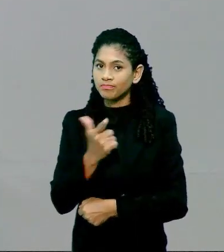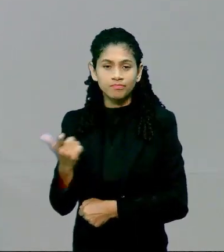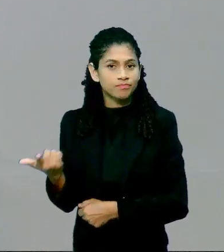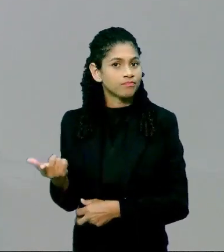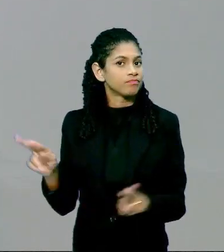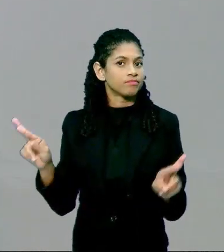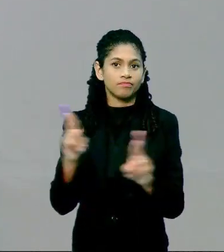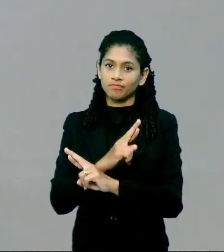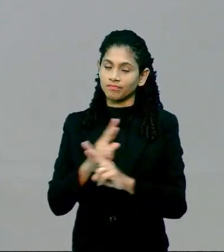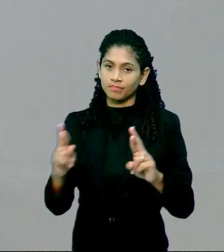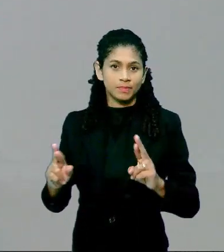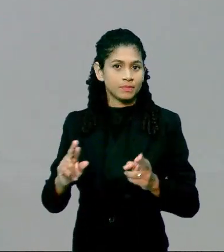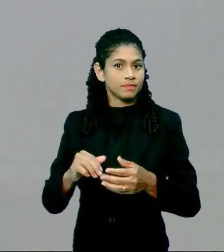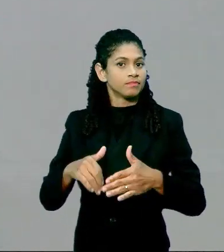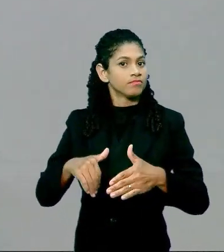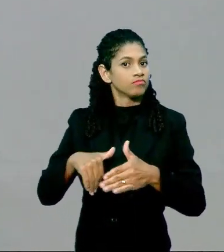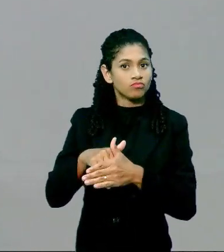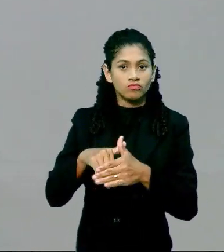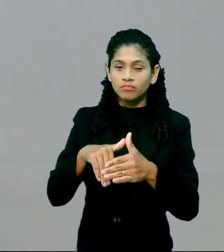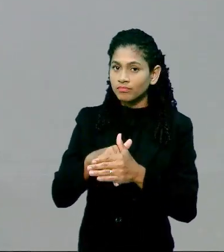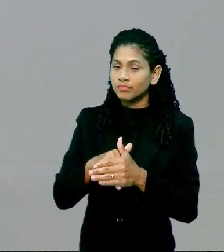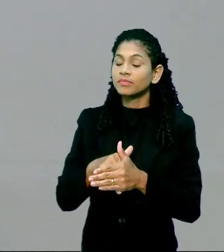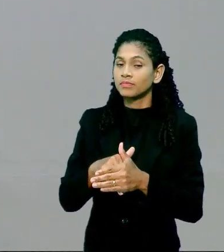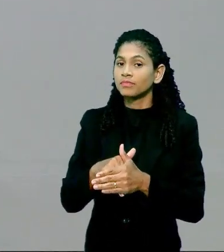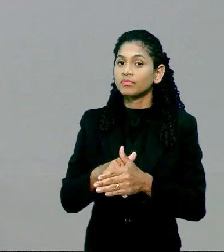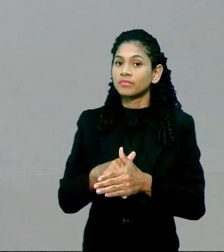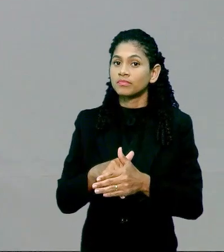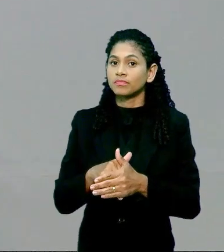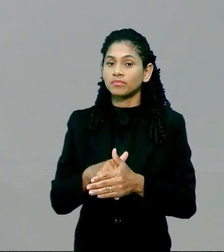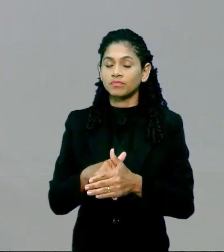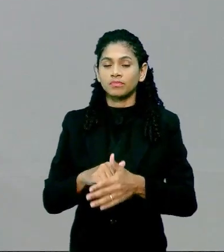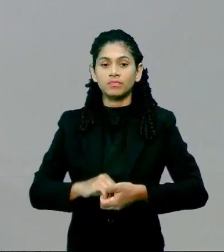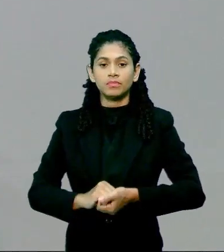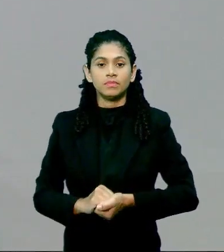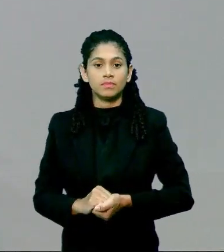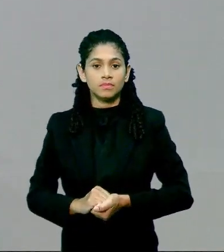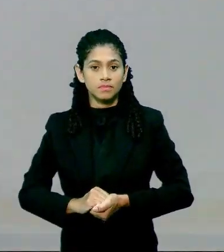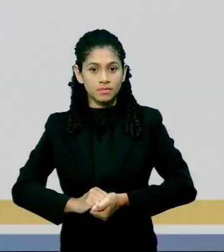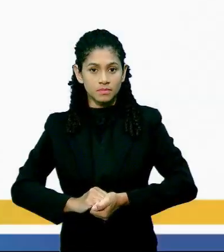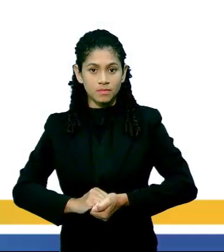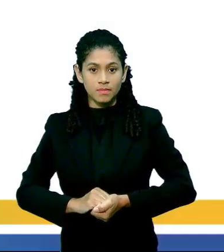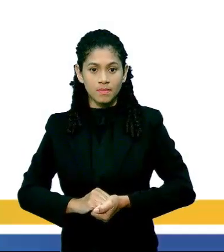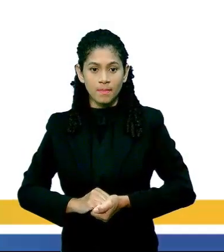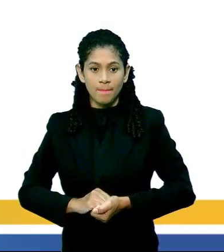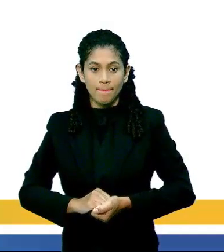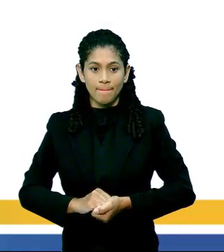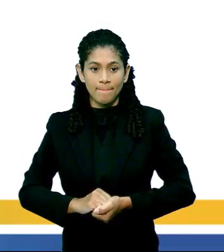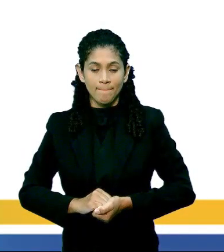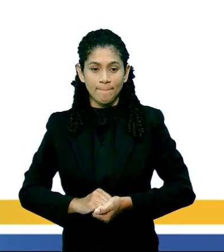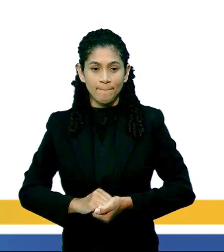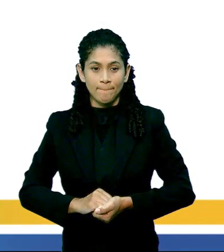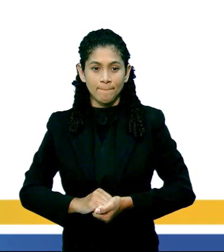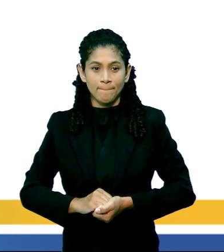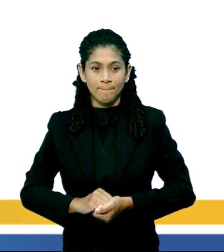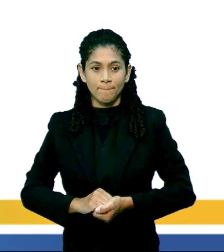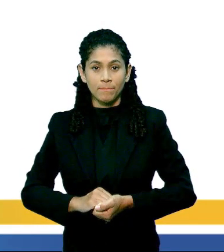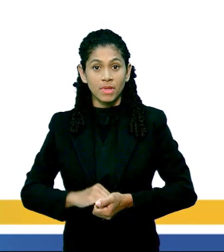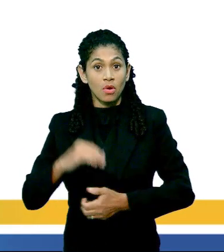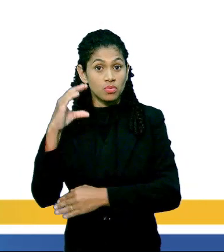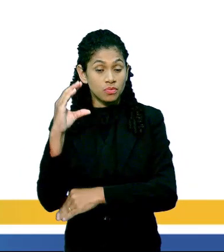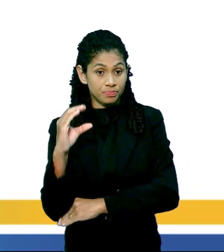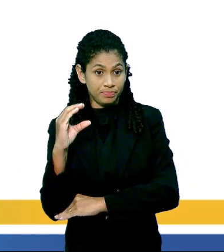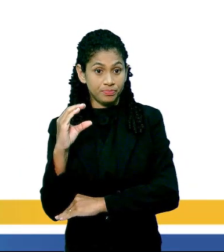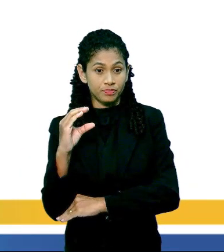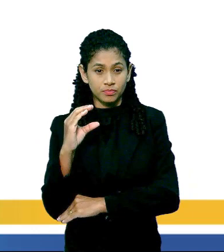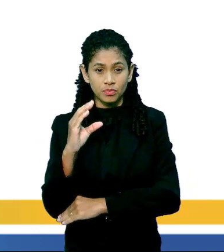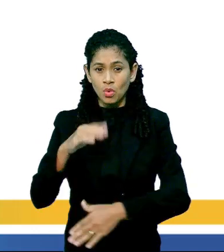jogo. Esse direcionamento seria um pouco mais voltado para o esporte de rendimento, beleza? Então, deleta. Alternativa C, o